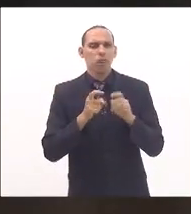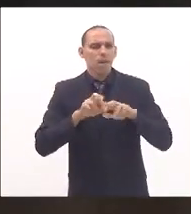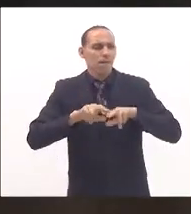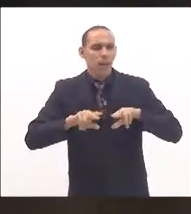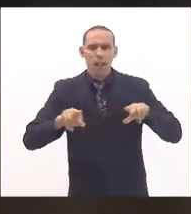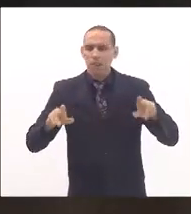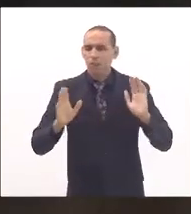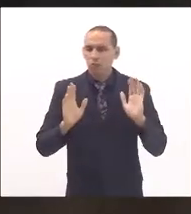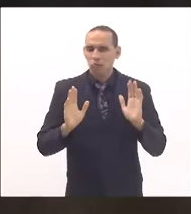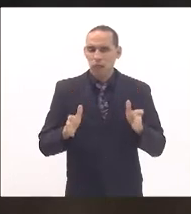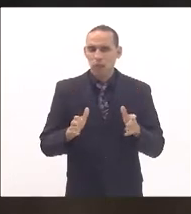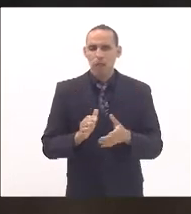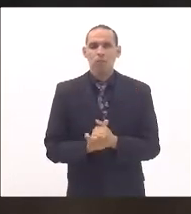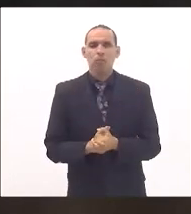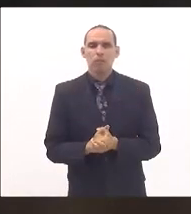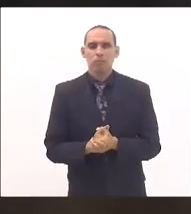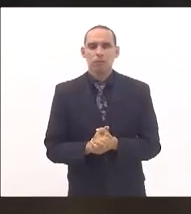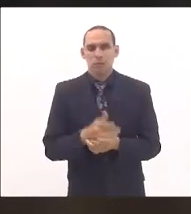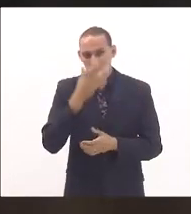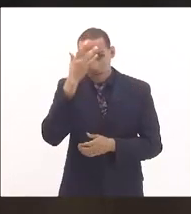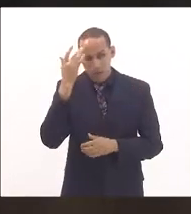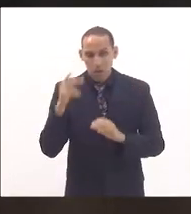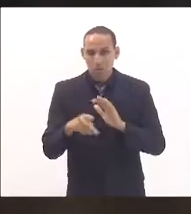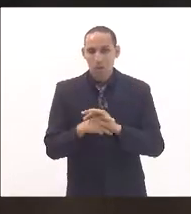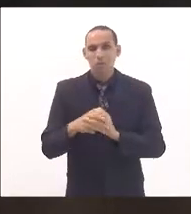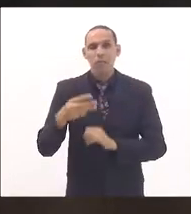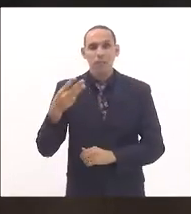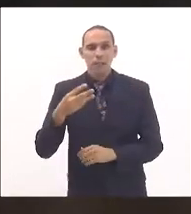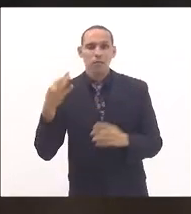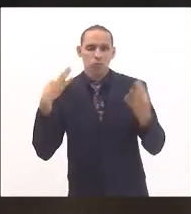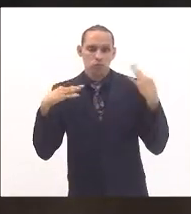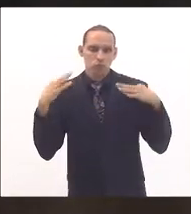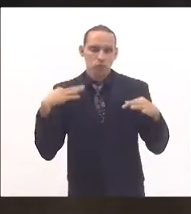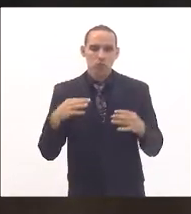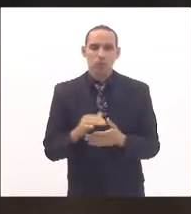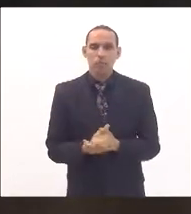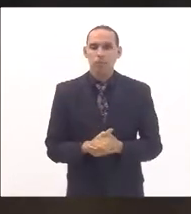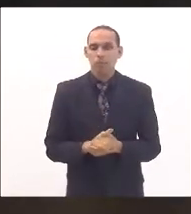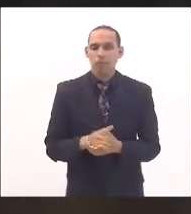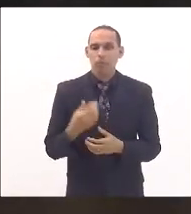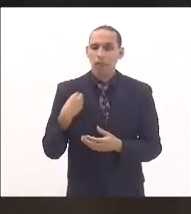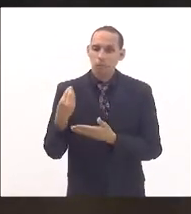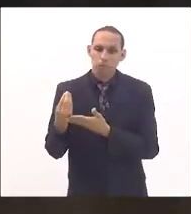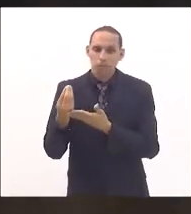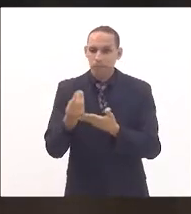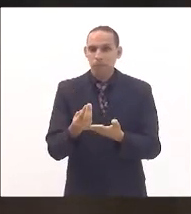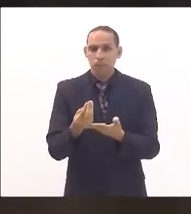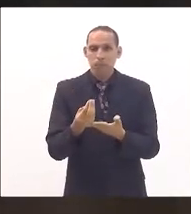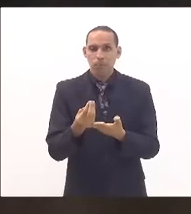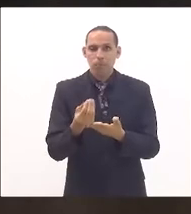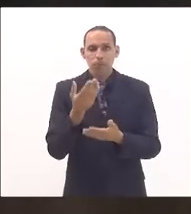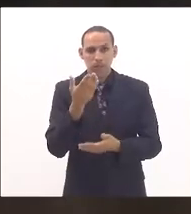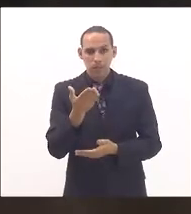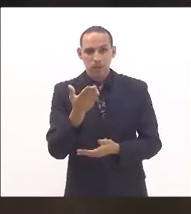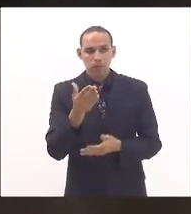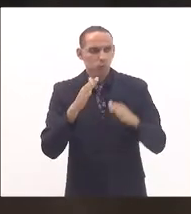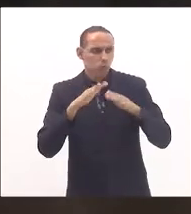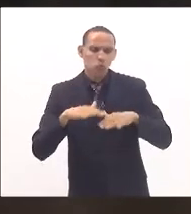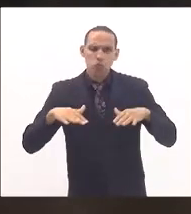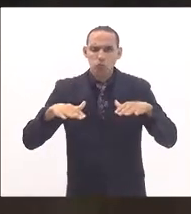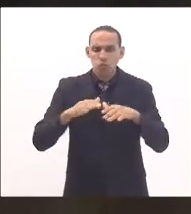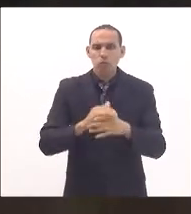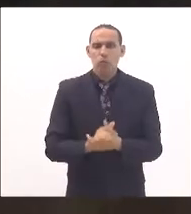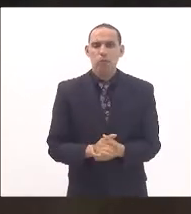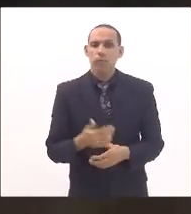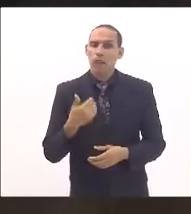conversei com diversas pessoas do trade do turismo. E eu queria passar para o senhor e para todos que estão aqui que